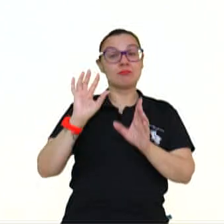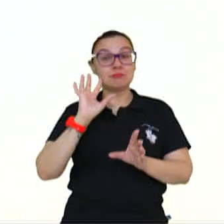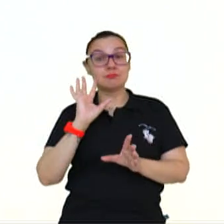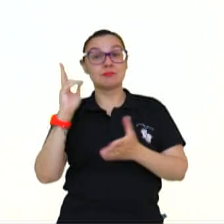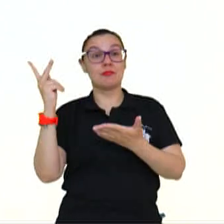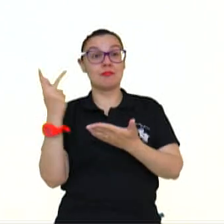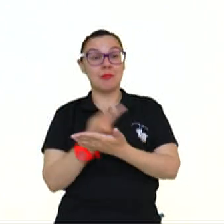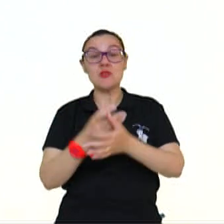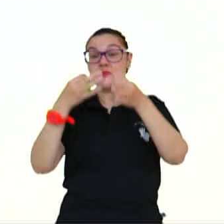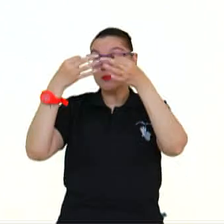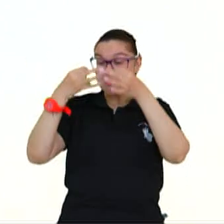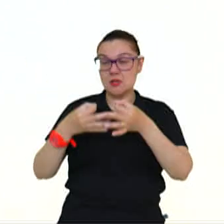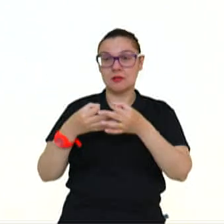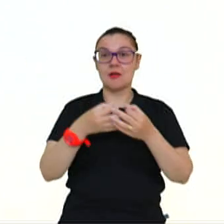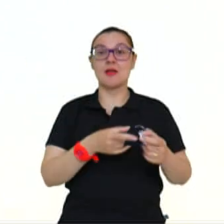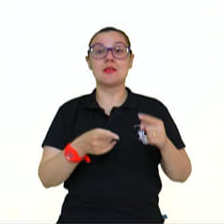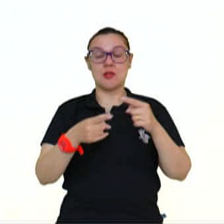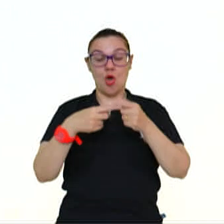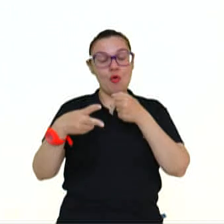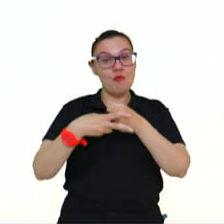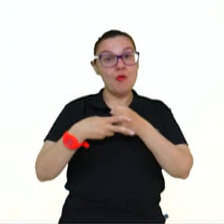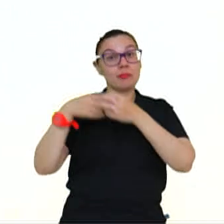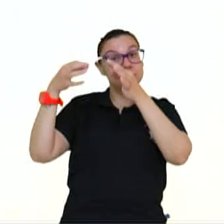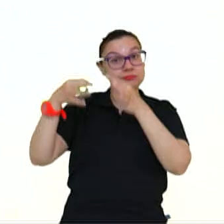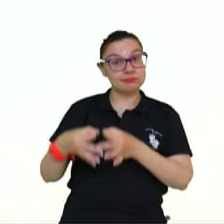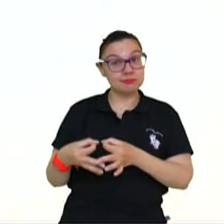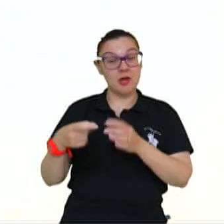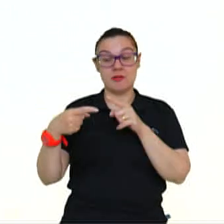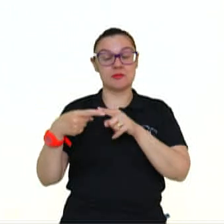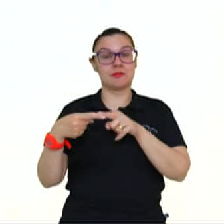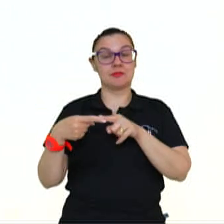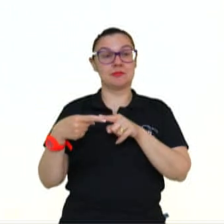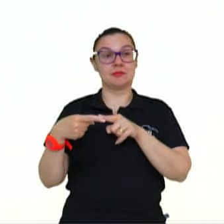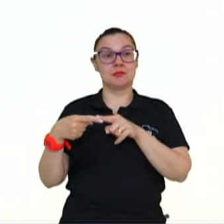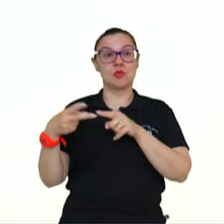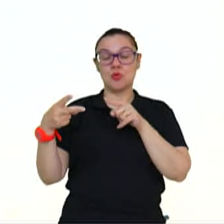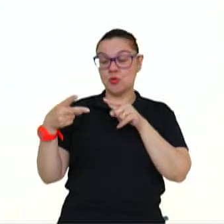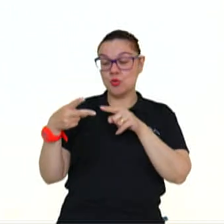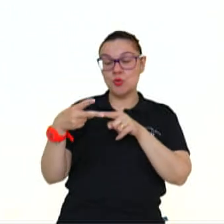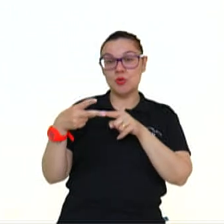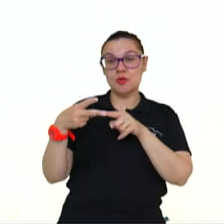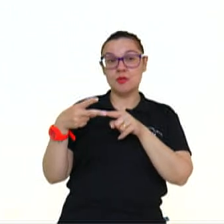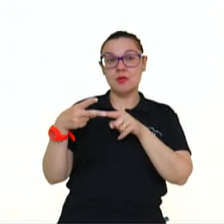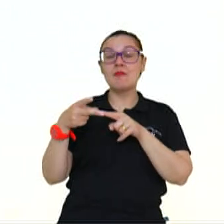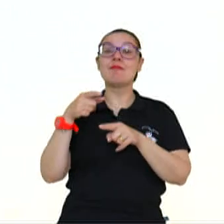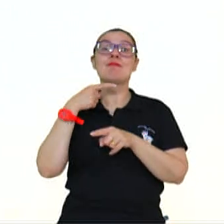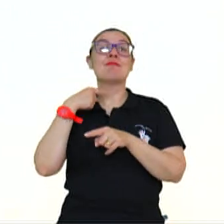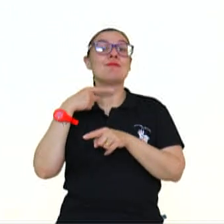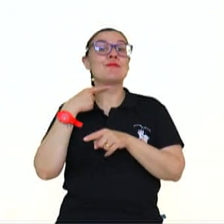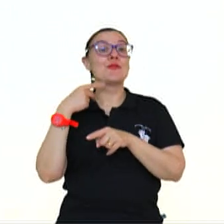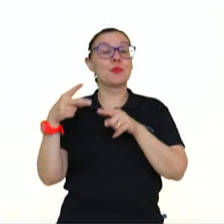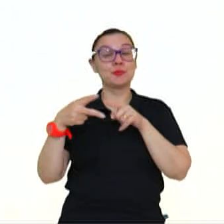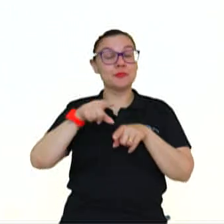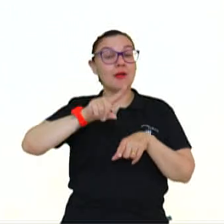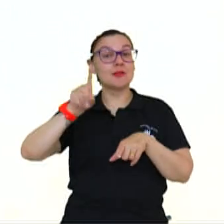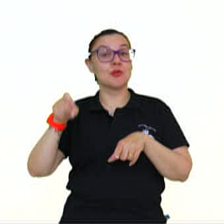fato, certeza. Lembre-se dessa ideia. O indicativo, certeza. Subjuntivo, exprime desejos, possibilidades e dúvidas,